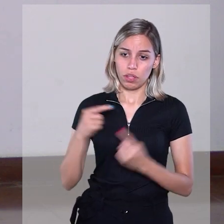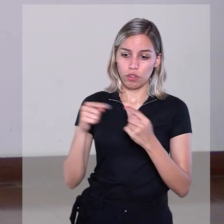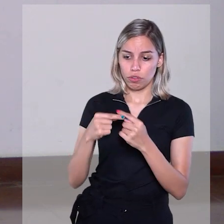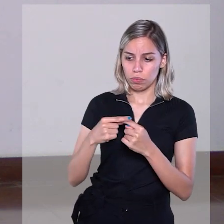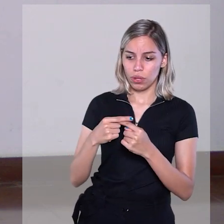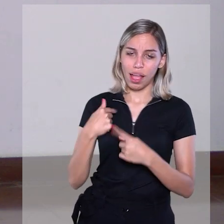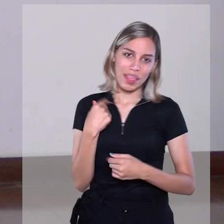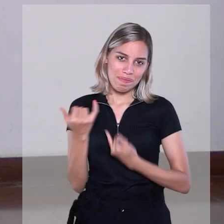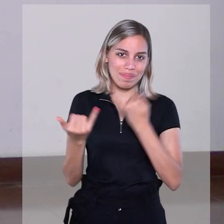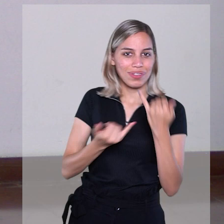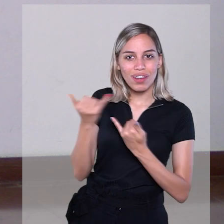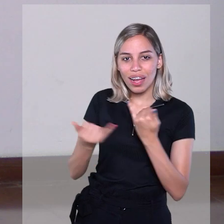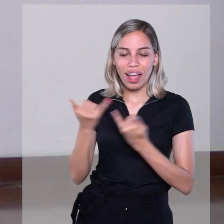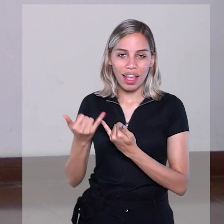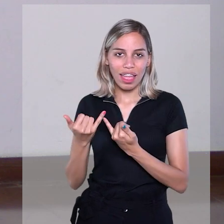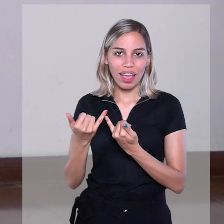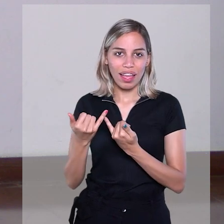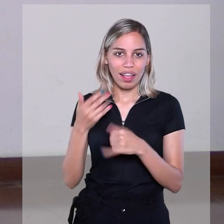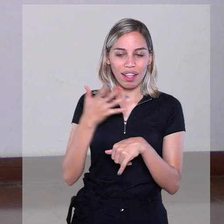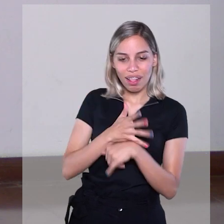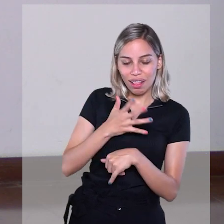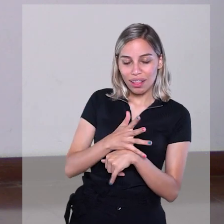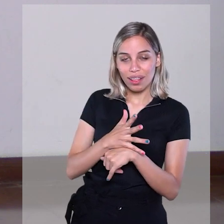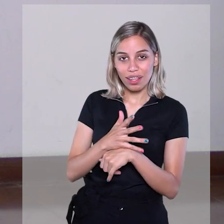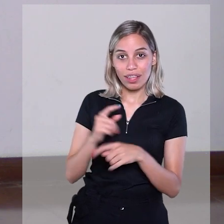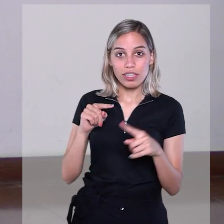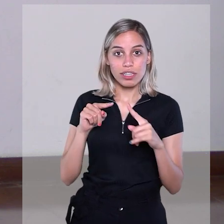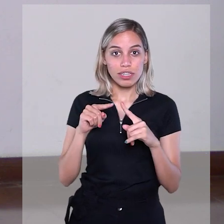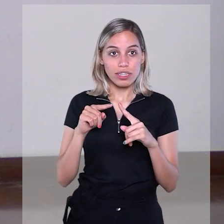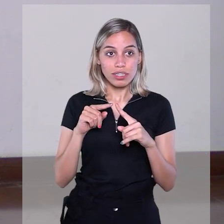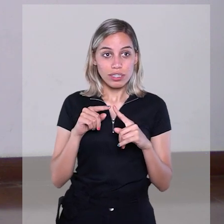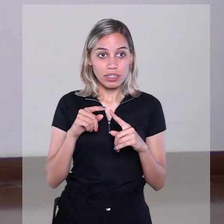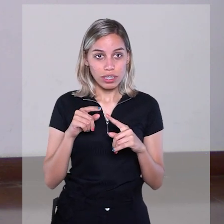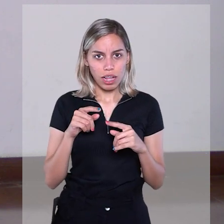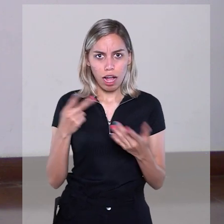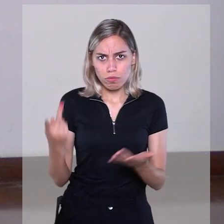Isso aparecia demais na primeira versão do livro, quase que uma gabolice.